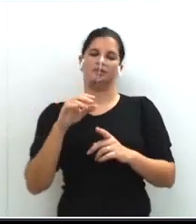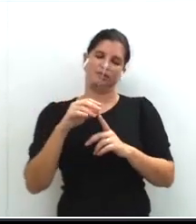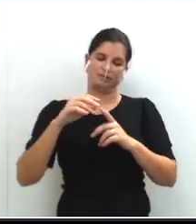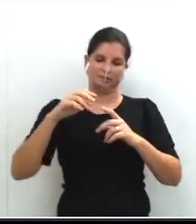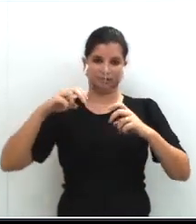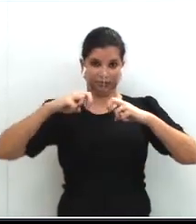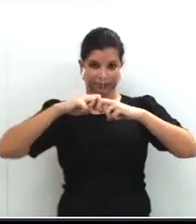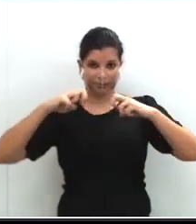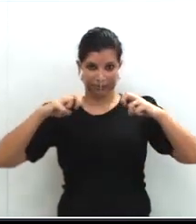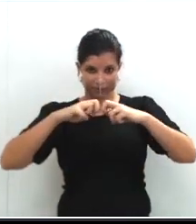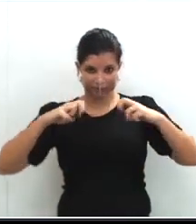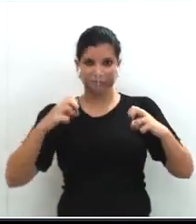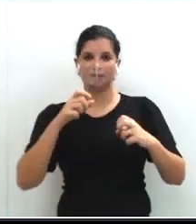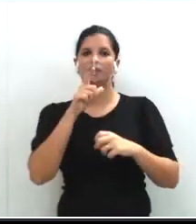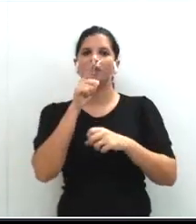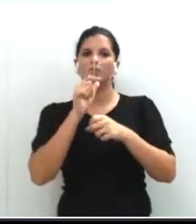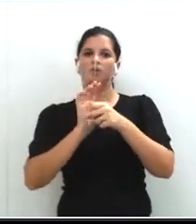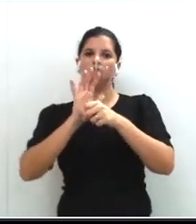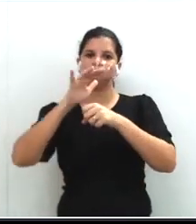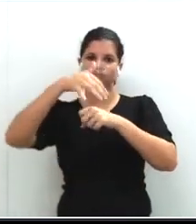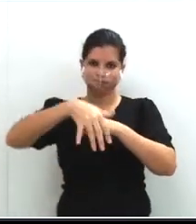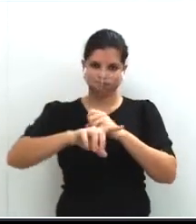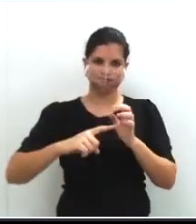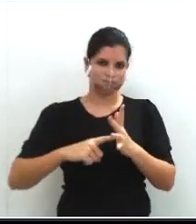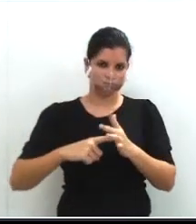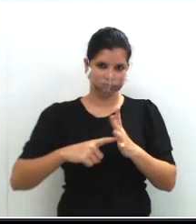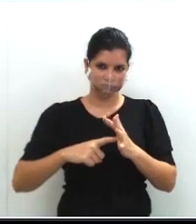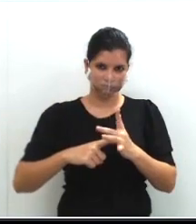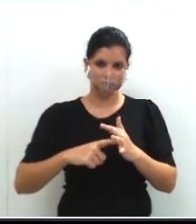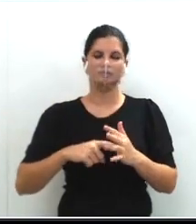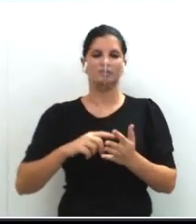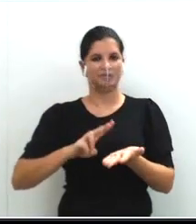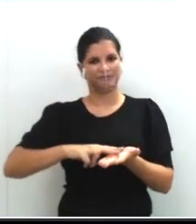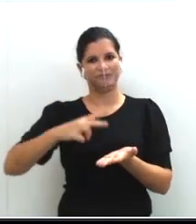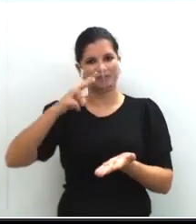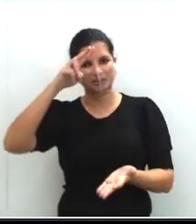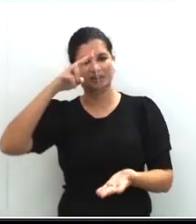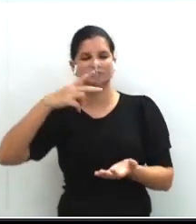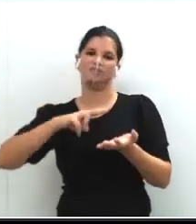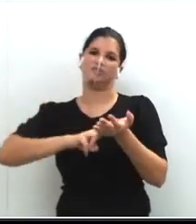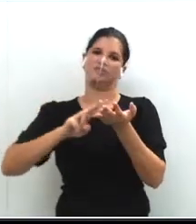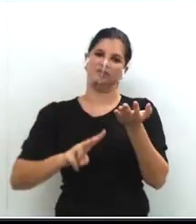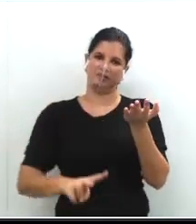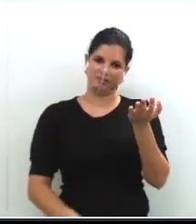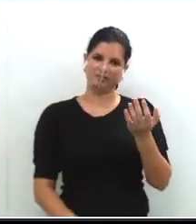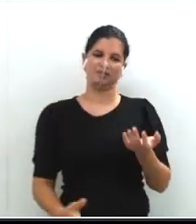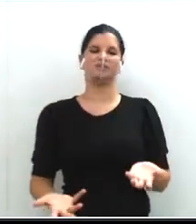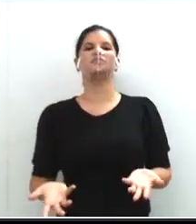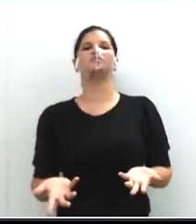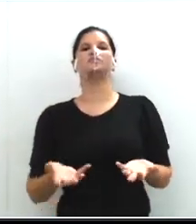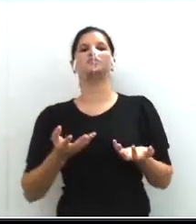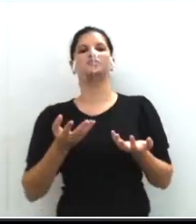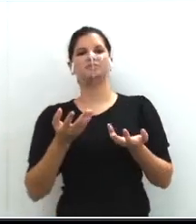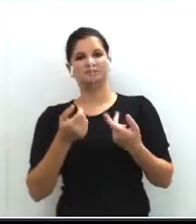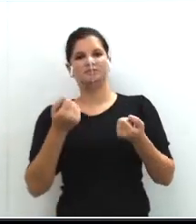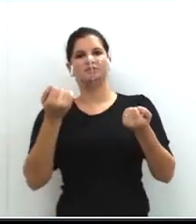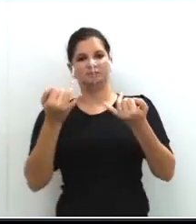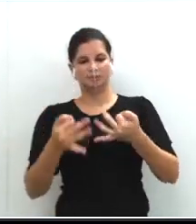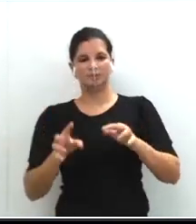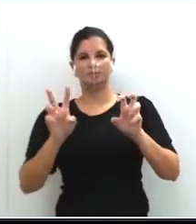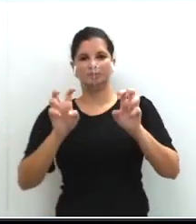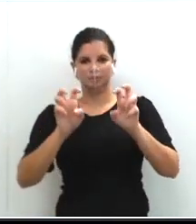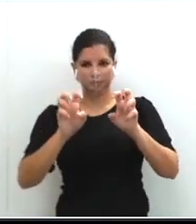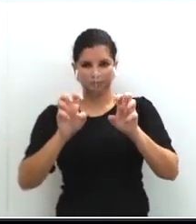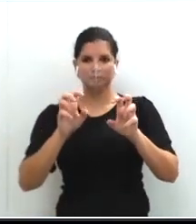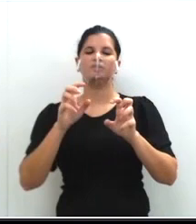energia termoelétrica, de hidroelétrica, as vantagens, as desvantagens. Falei aí